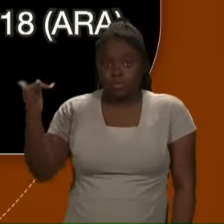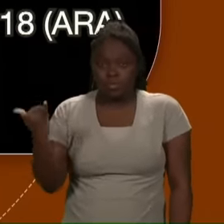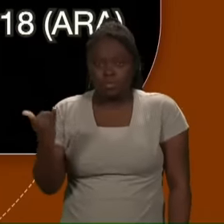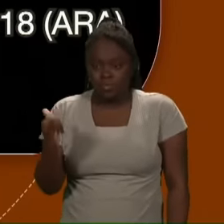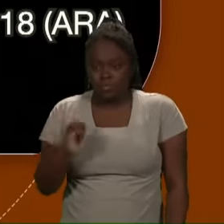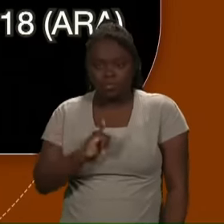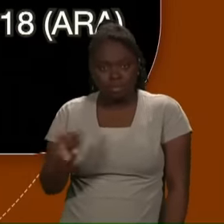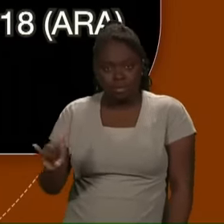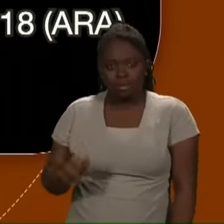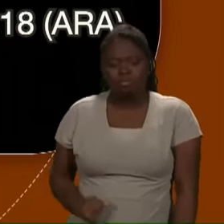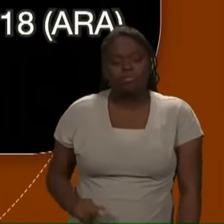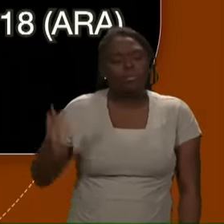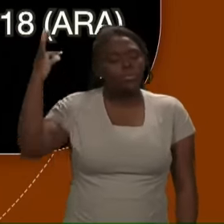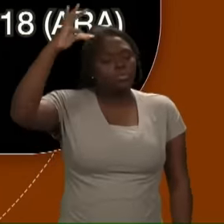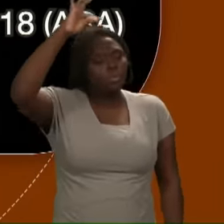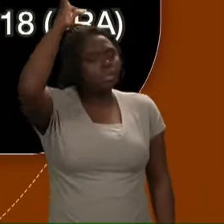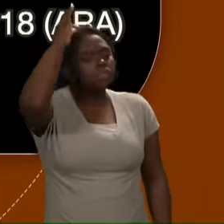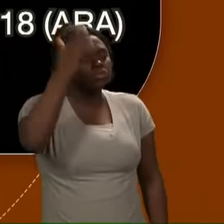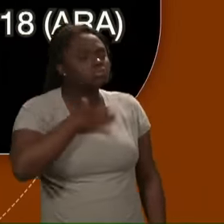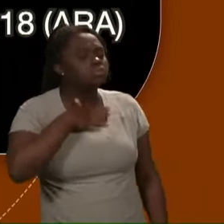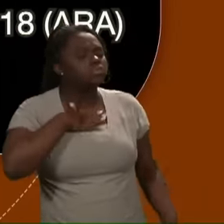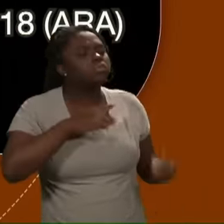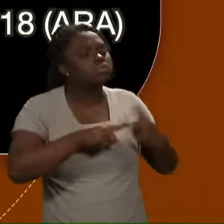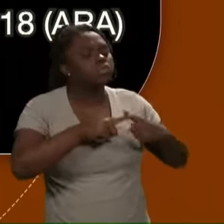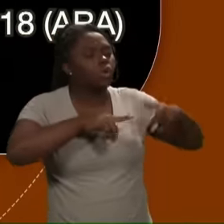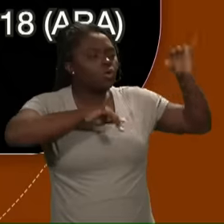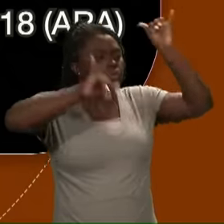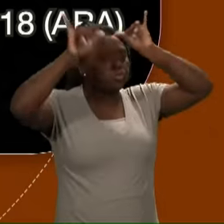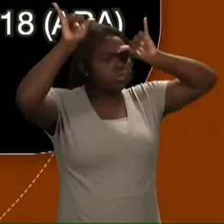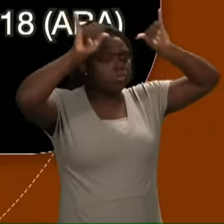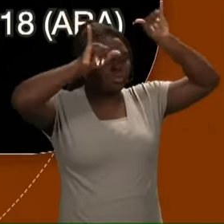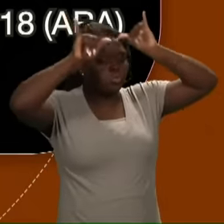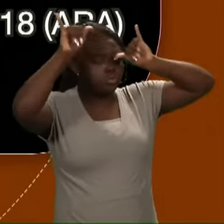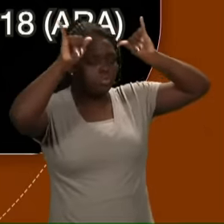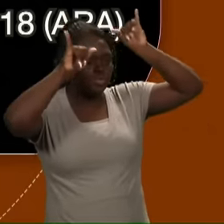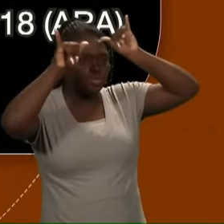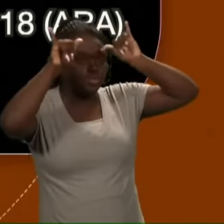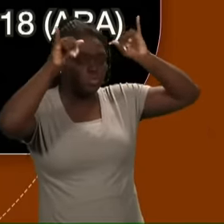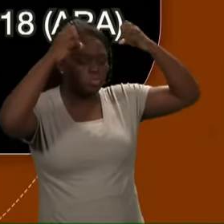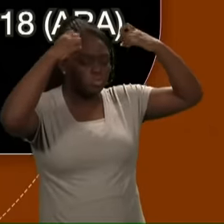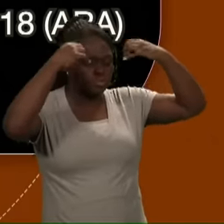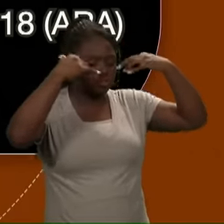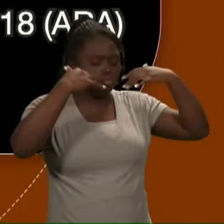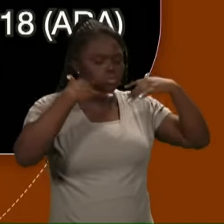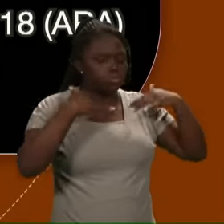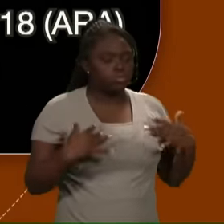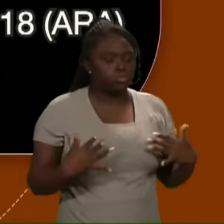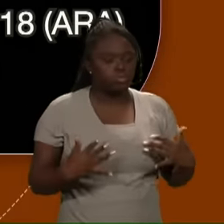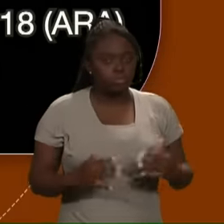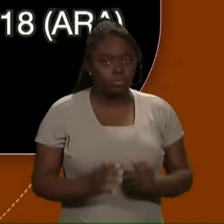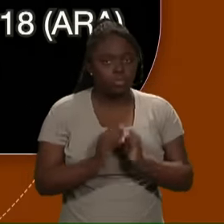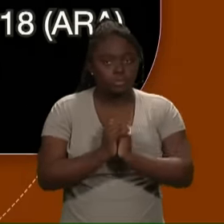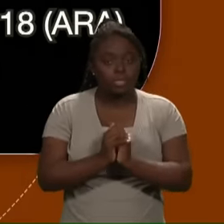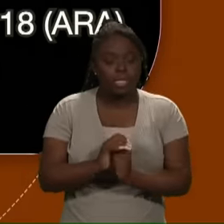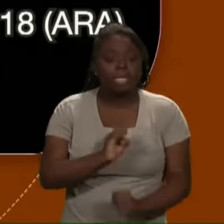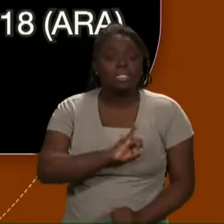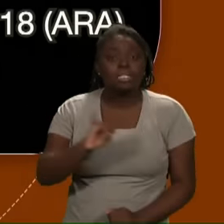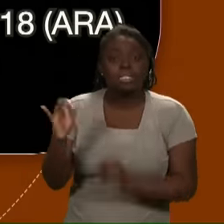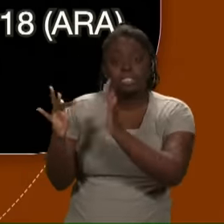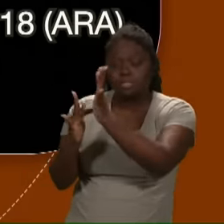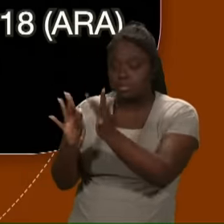sobre mim, porque me ungiu. Aqui está: porque me ungiu. Se Jesus, que é